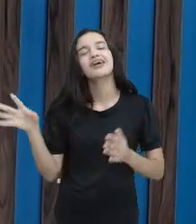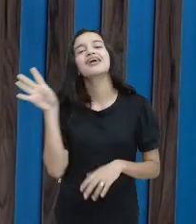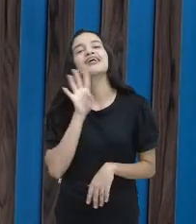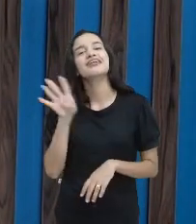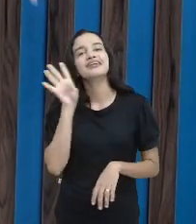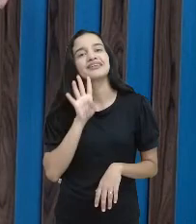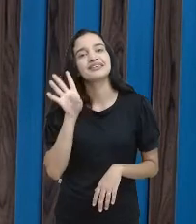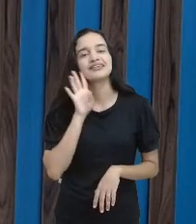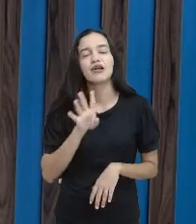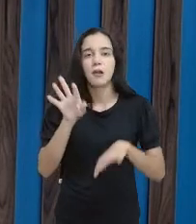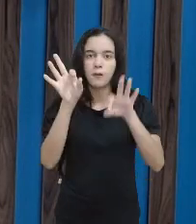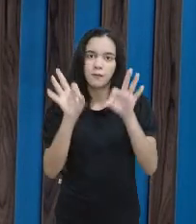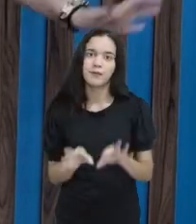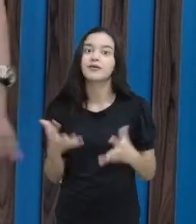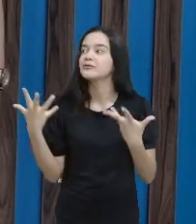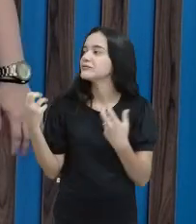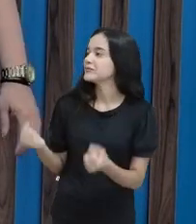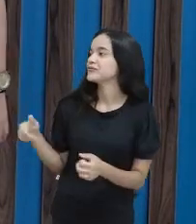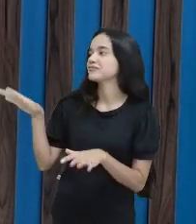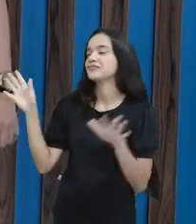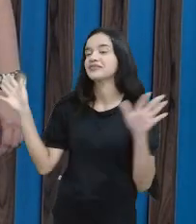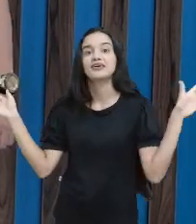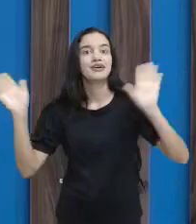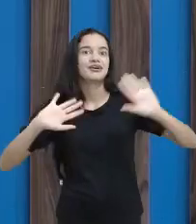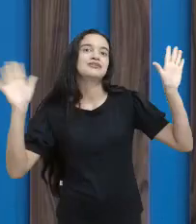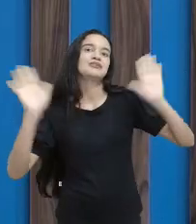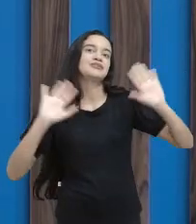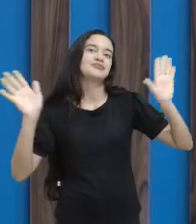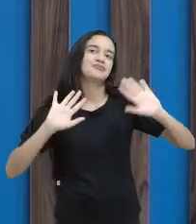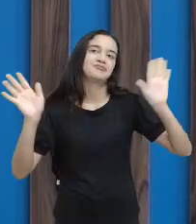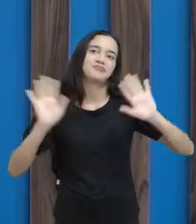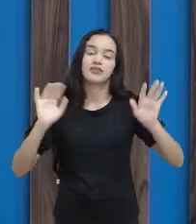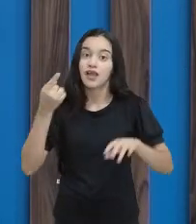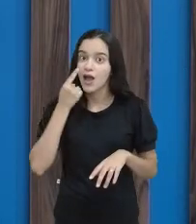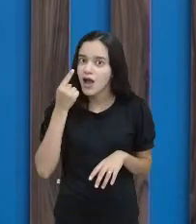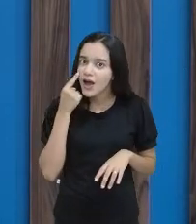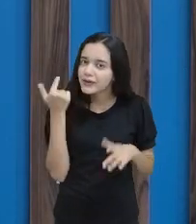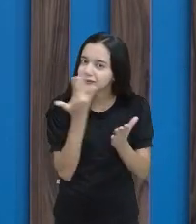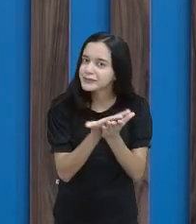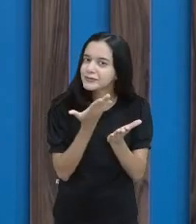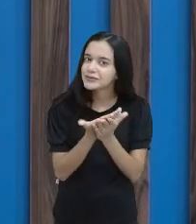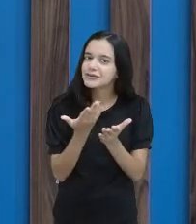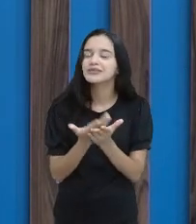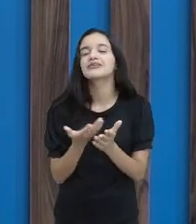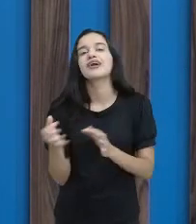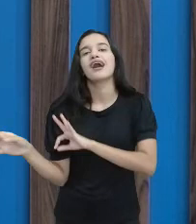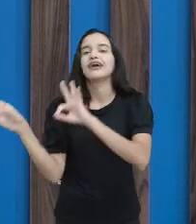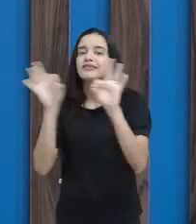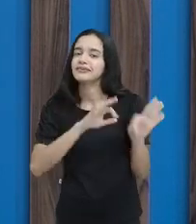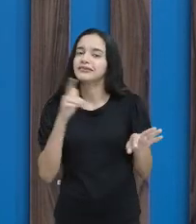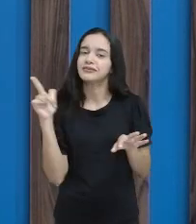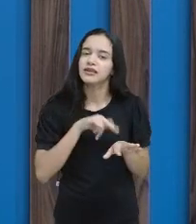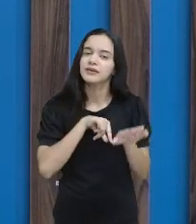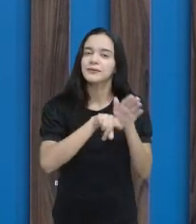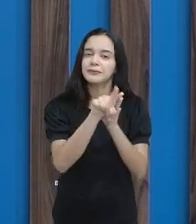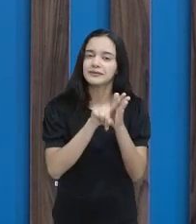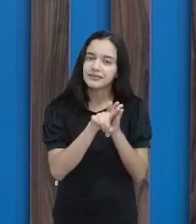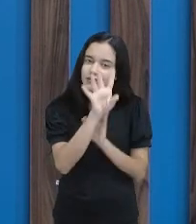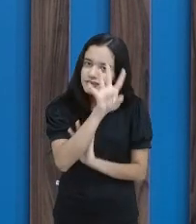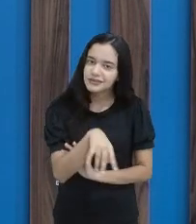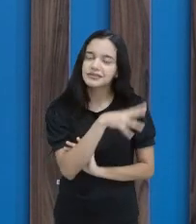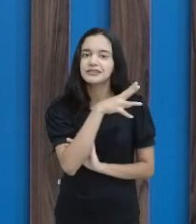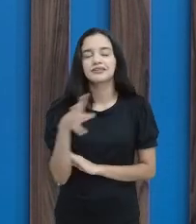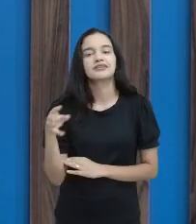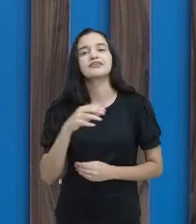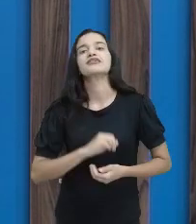essa parte, tá certo? Vamos nos despedir, prof? Tchau, tchau, pessoal. Dê uma olhadinha nessa aula, votem para ver e pesquisem uma tabela periódica